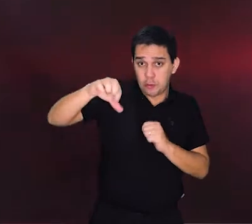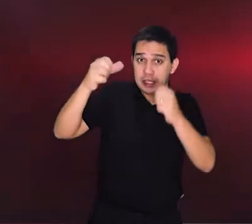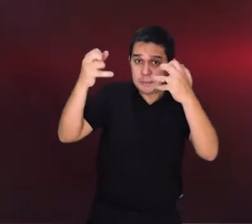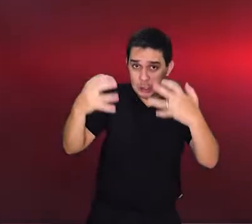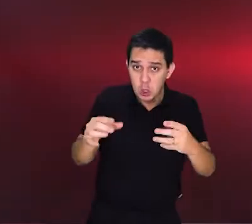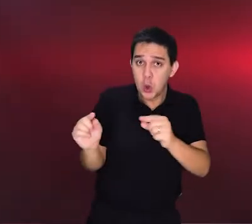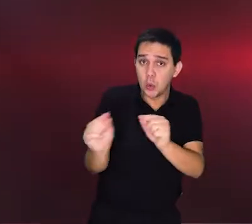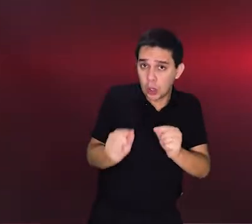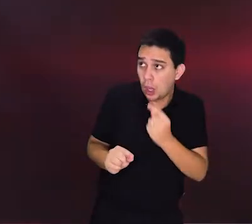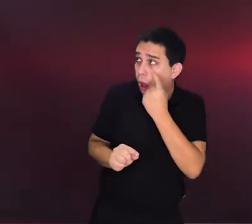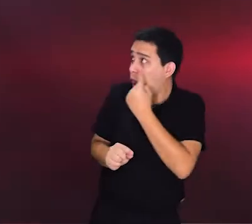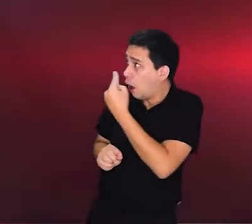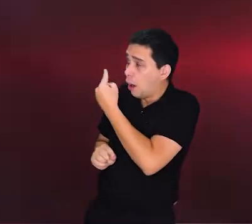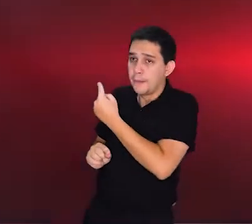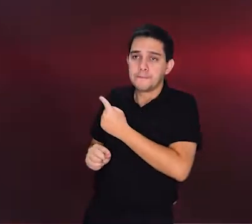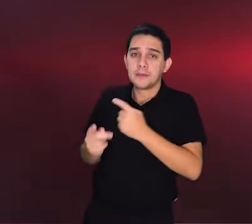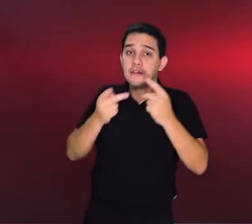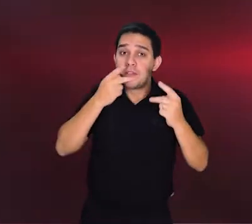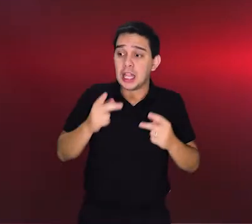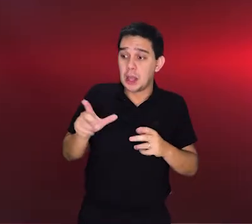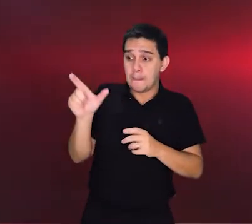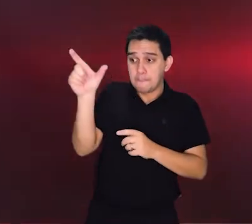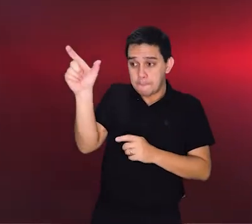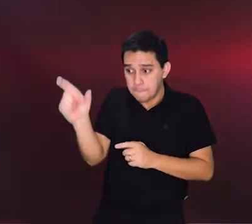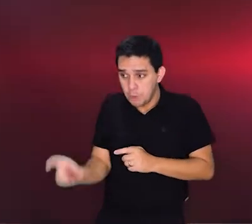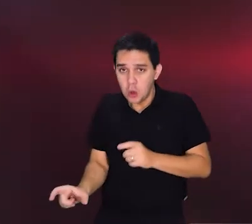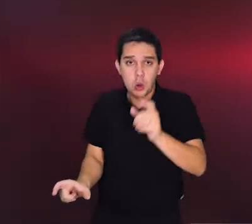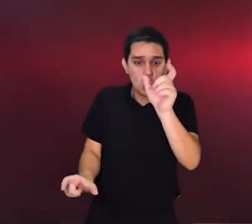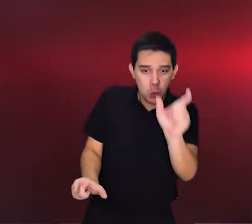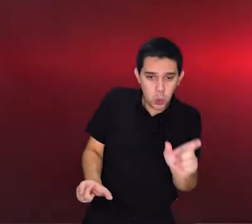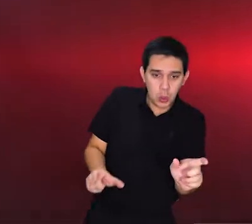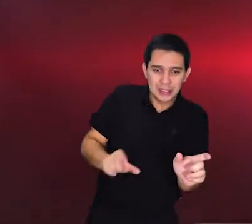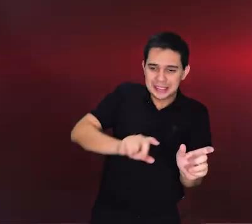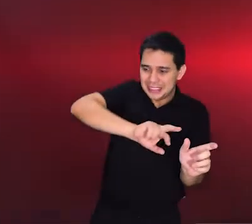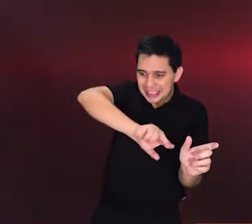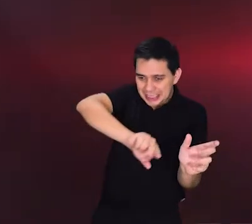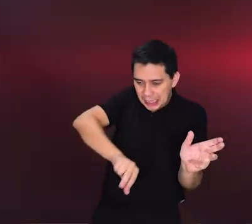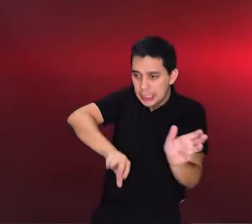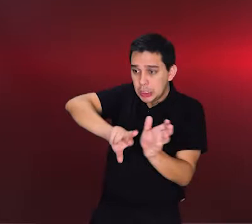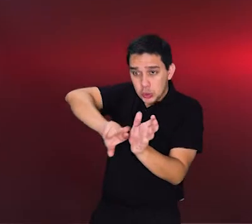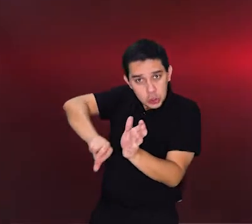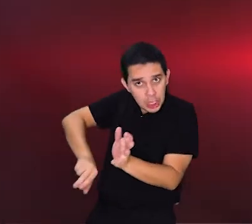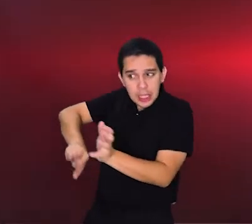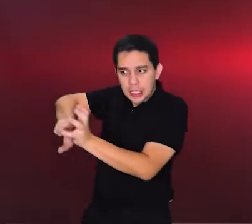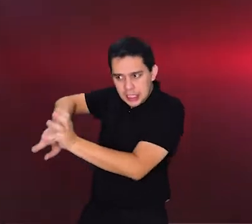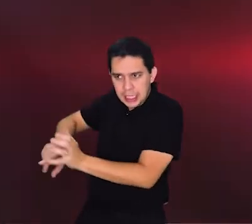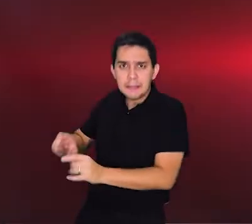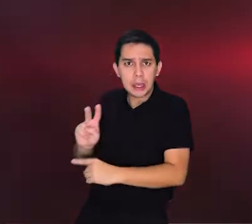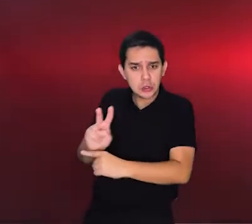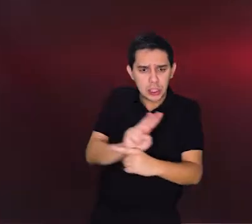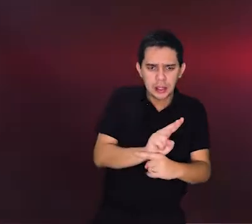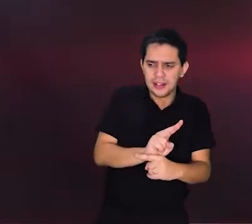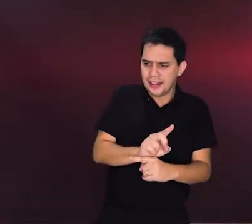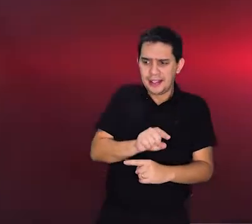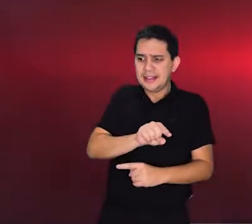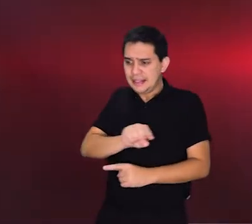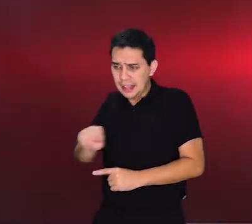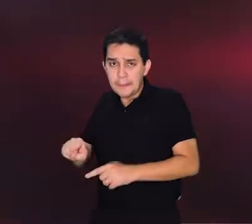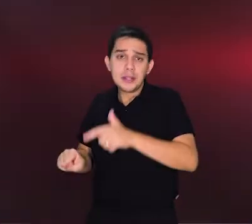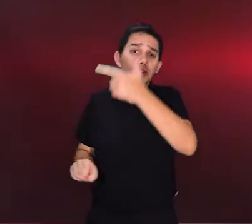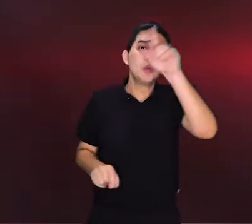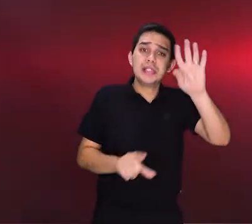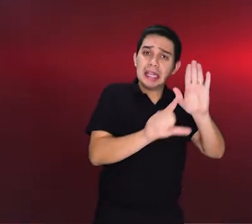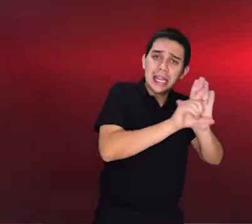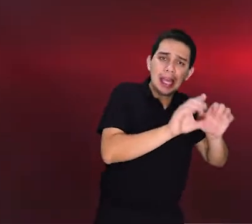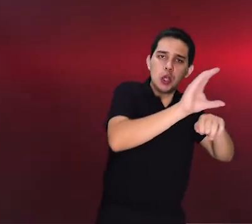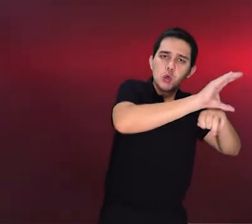por exemplo, ele dispõe sobre o respeito à personalidade, além de todos os outros direitos já previstos no Estatuto e em todas